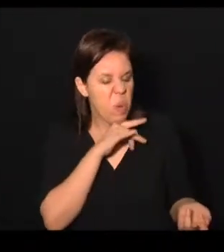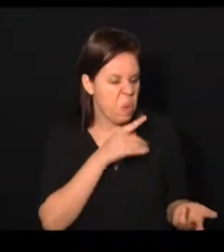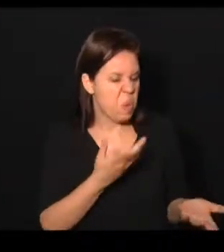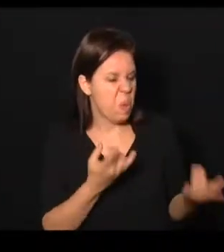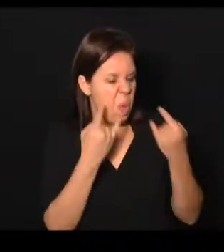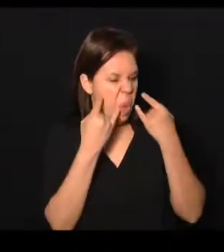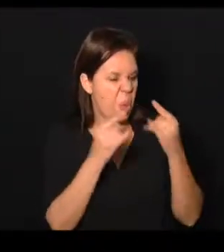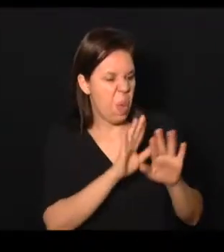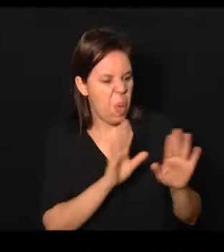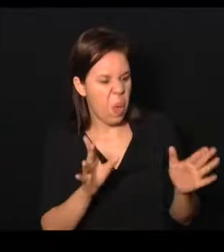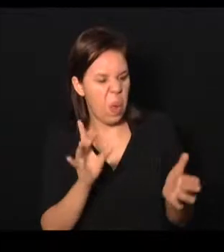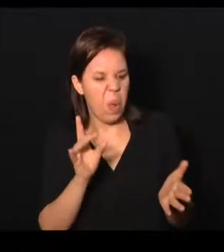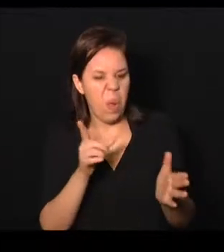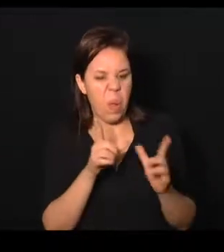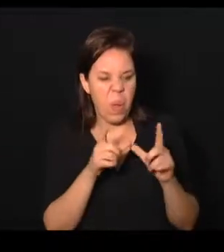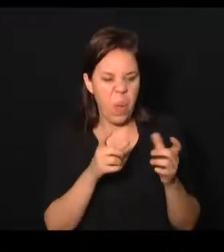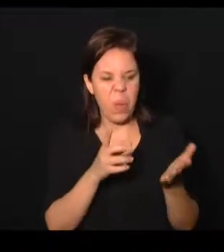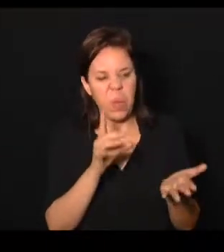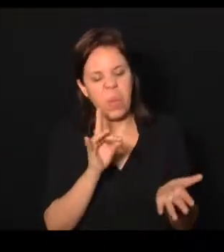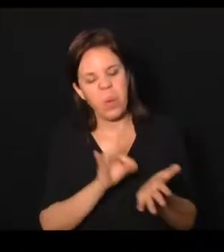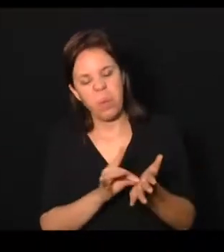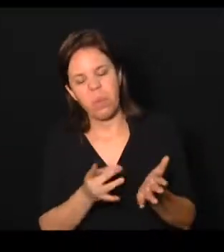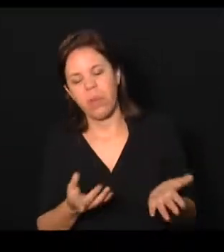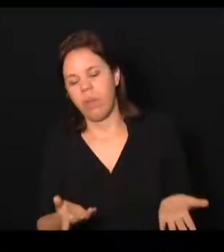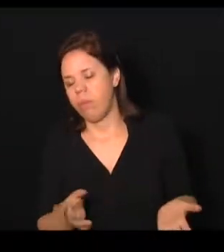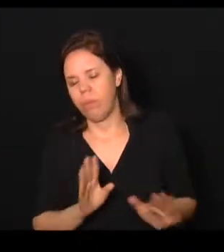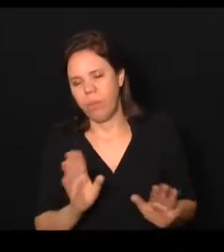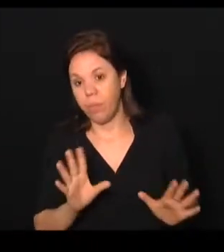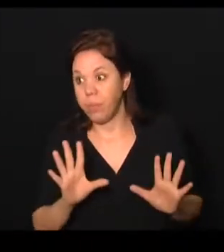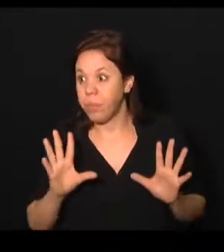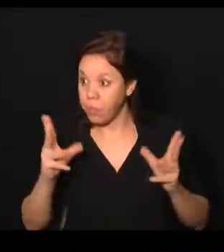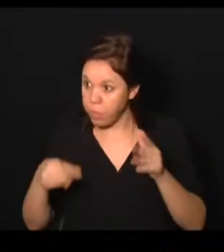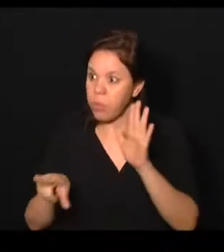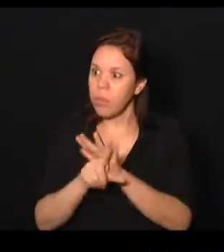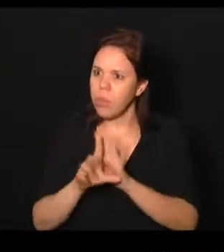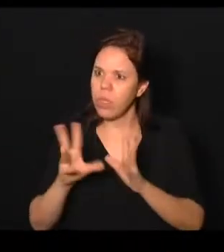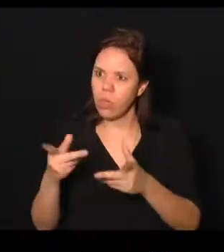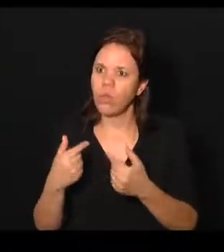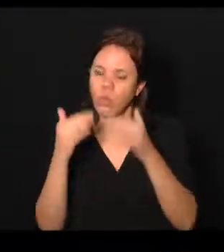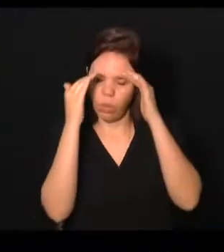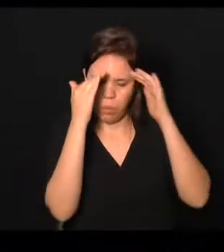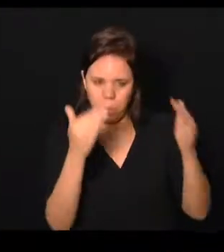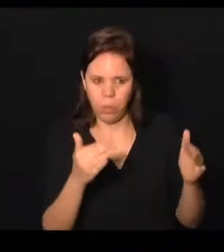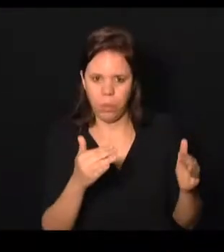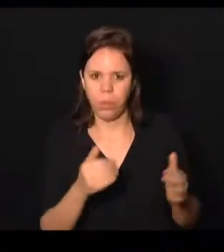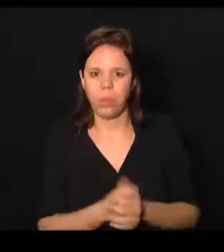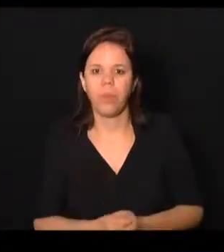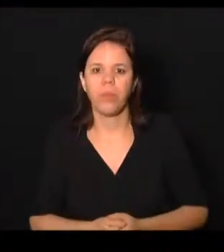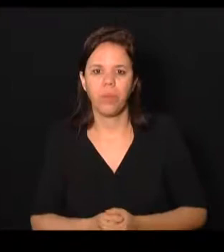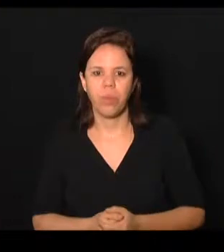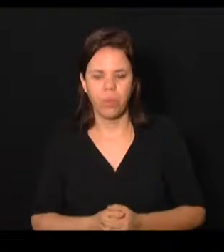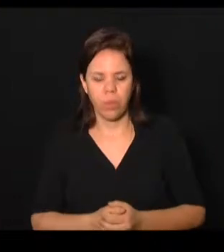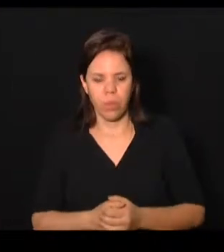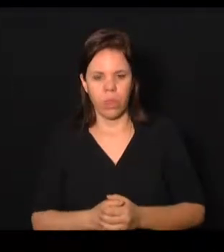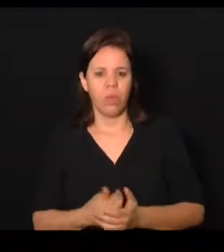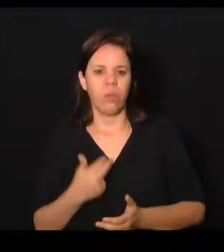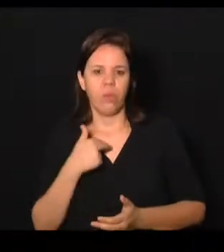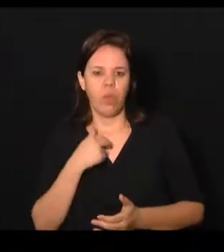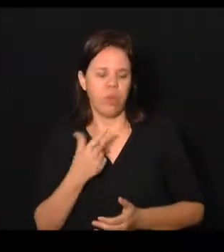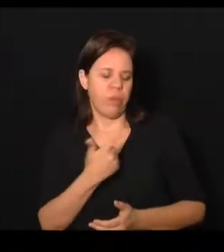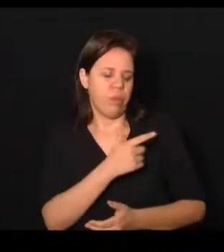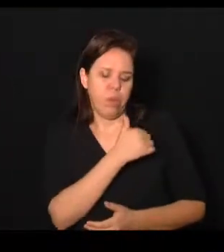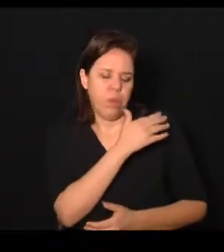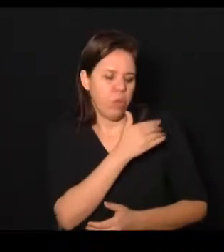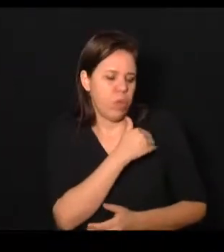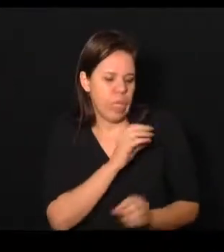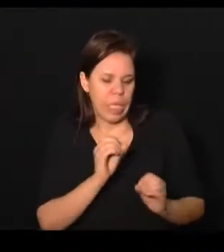ser o documento oficial. A lei ela tem que abranger todos, ela tem que ser uníssona, né? Ela não pode ter